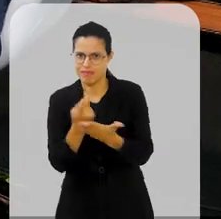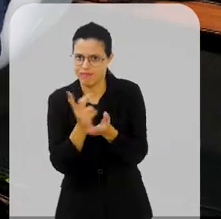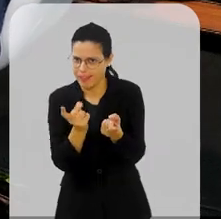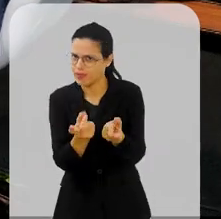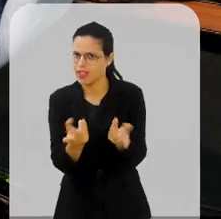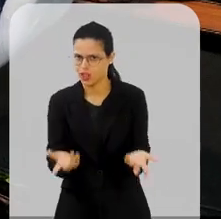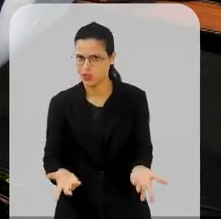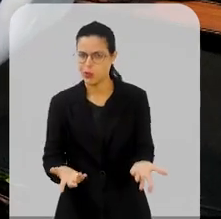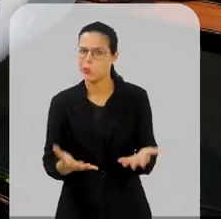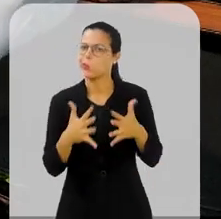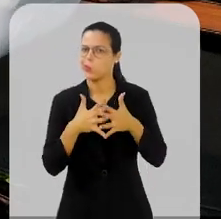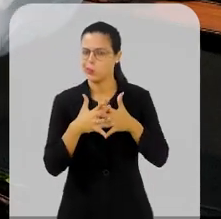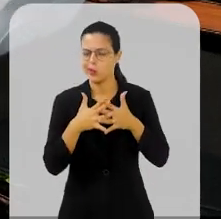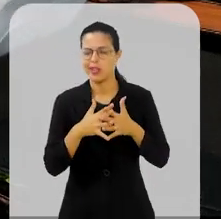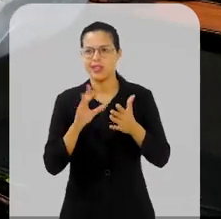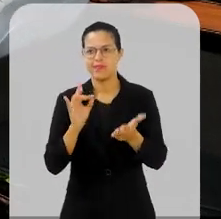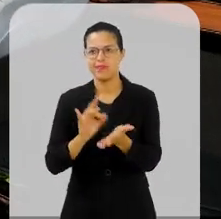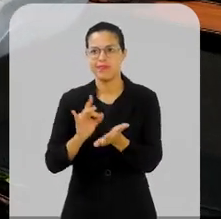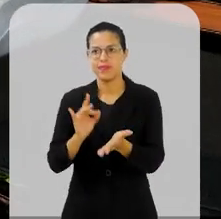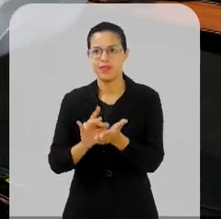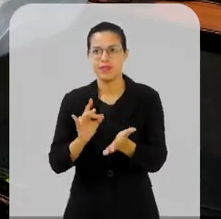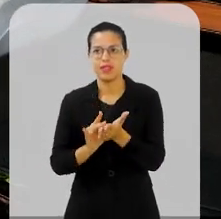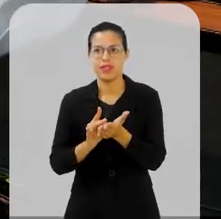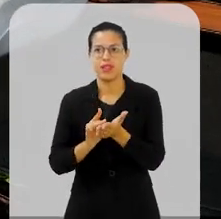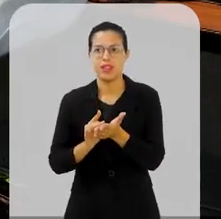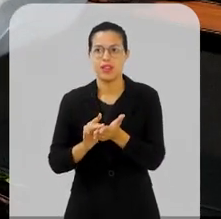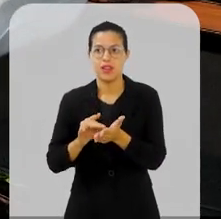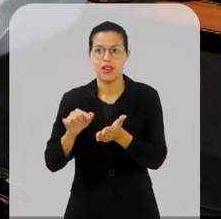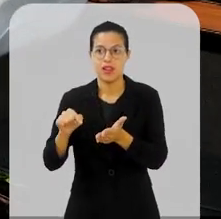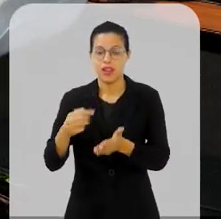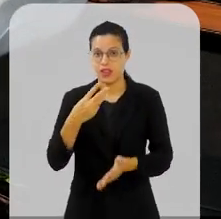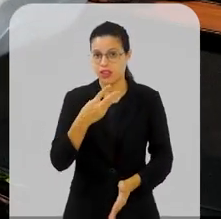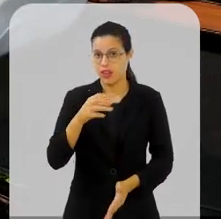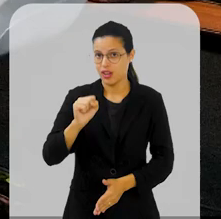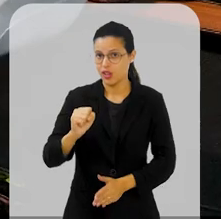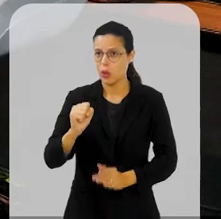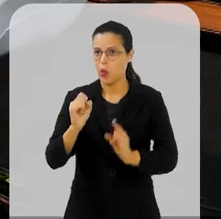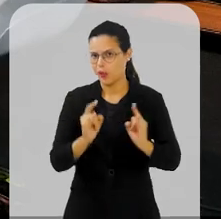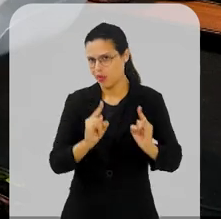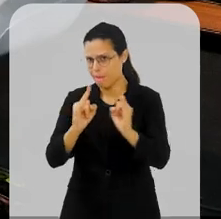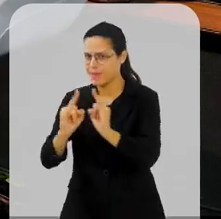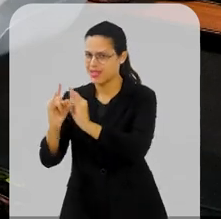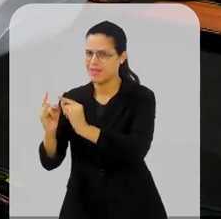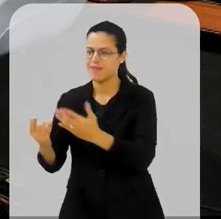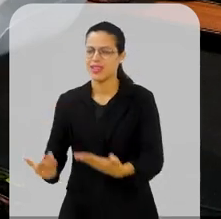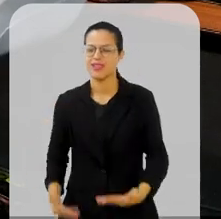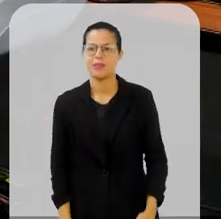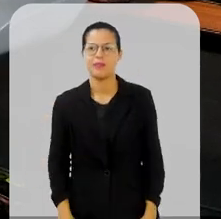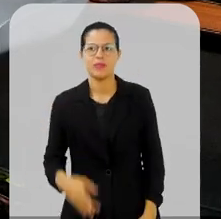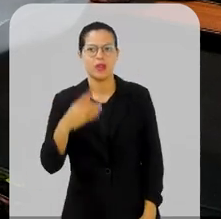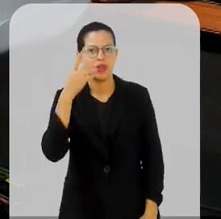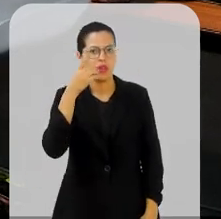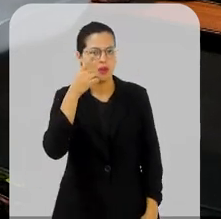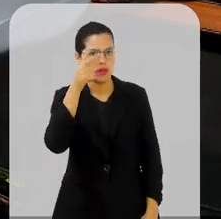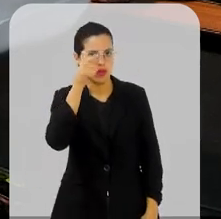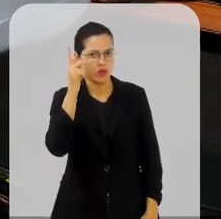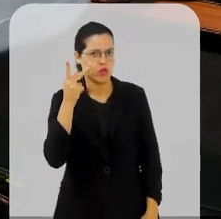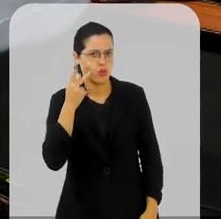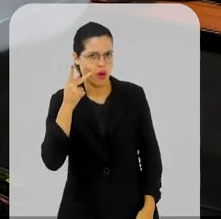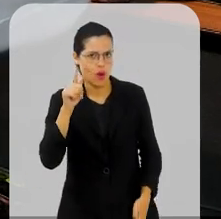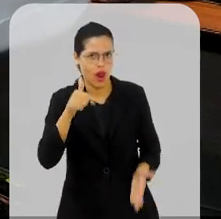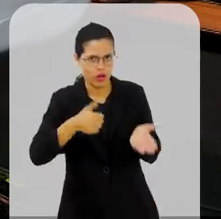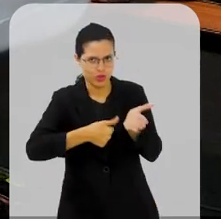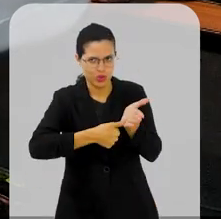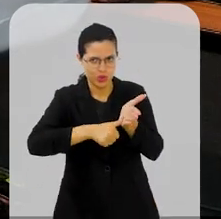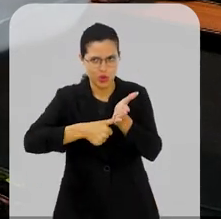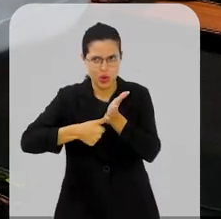complicado essa situação. Deputado, o senhor é... Eu teria que vender esses 38 apartamentos. O deputado é sócio do